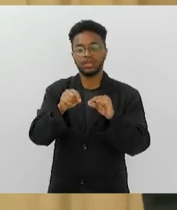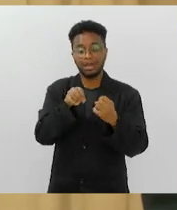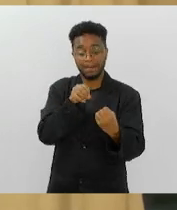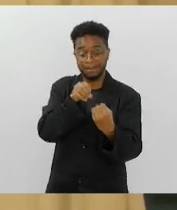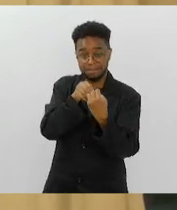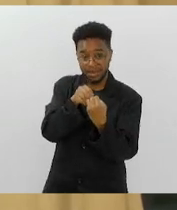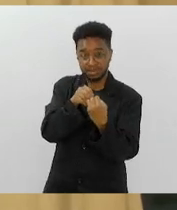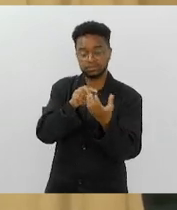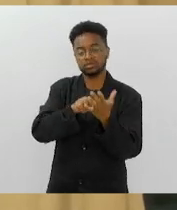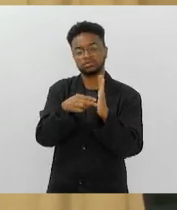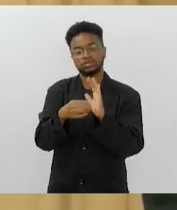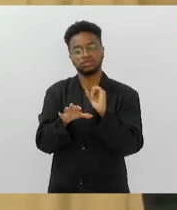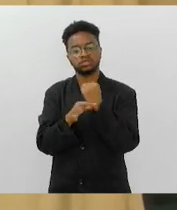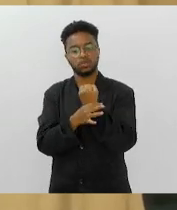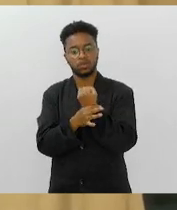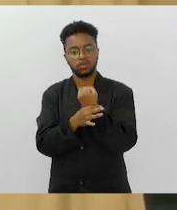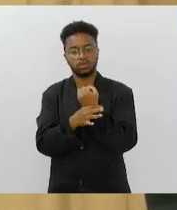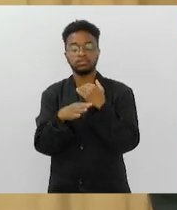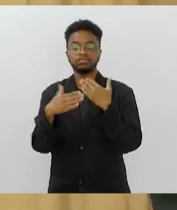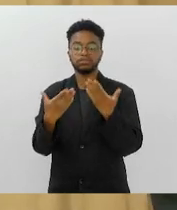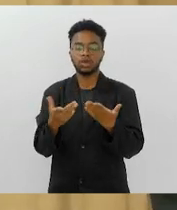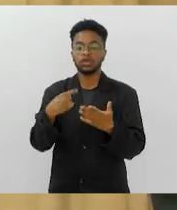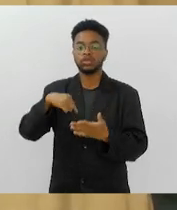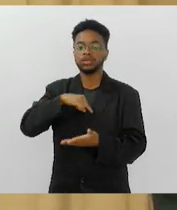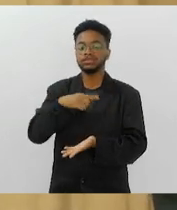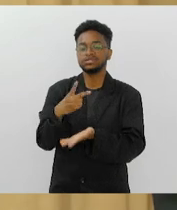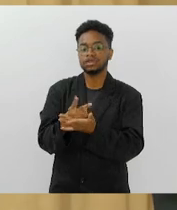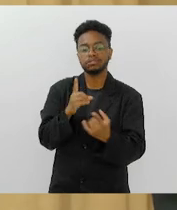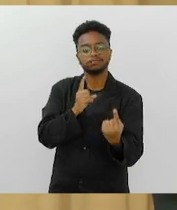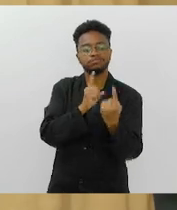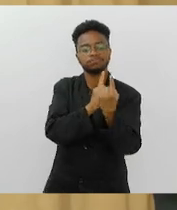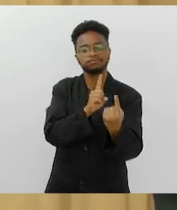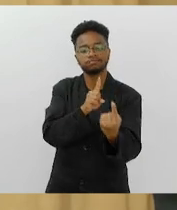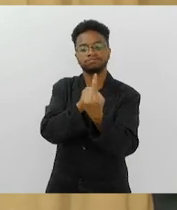seguro. Então, nós nos aproximamos cada vez mais e nós